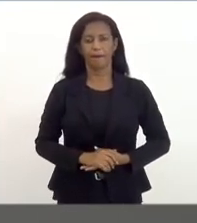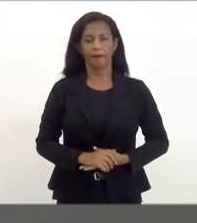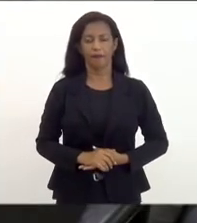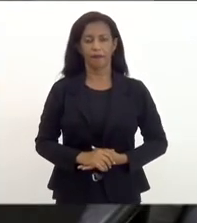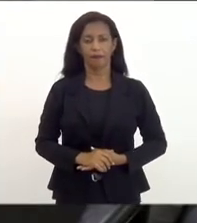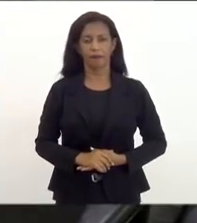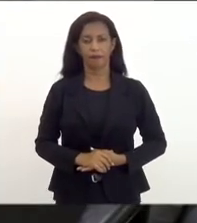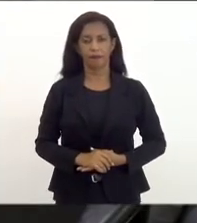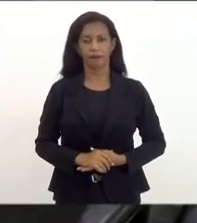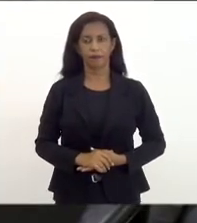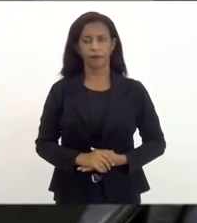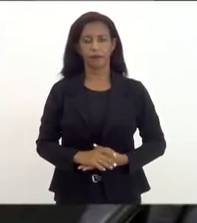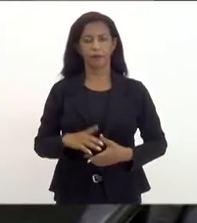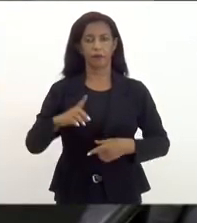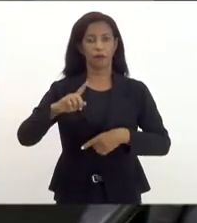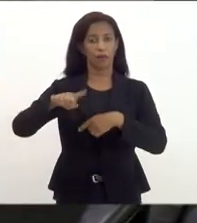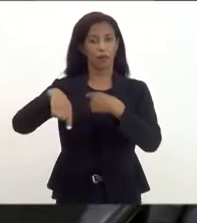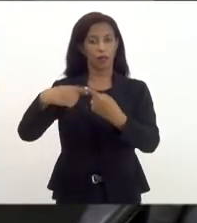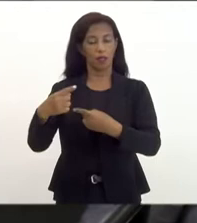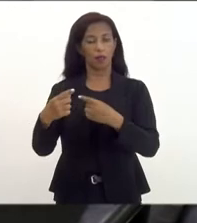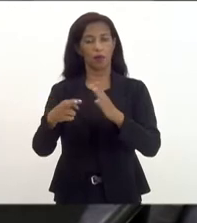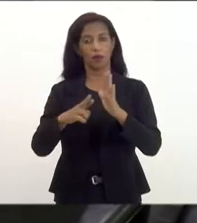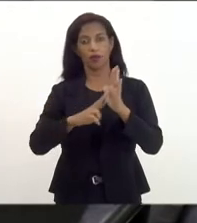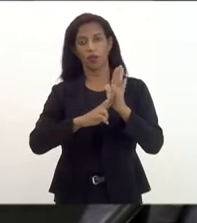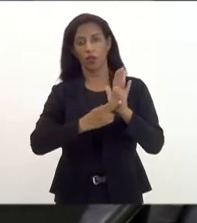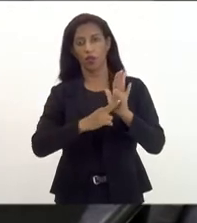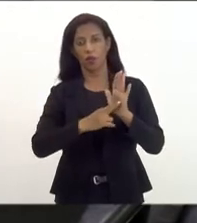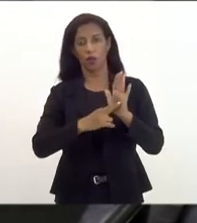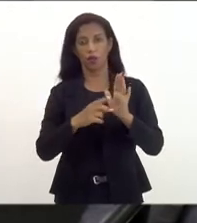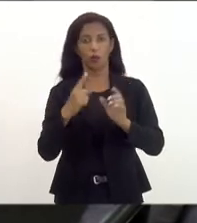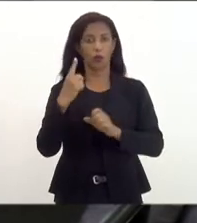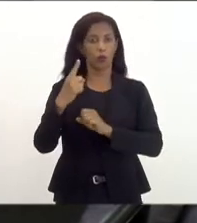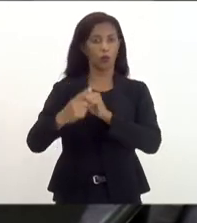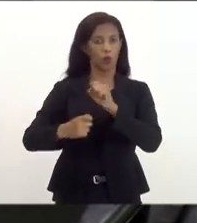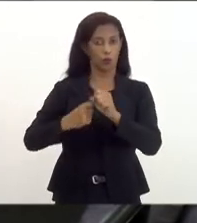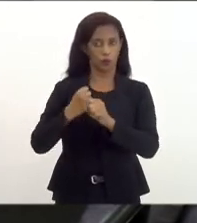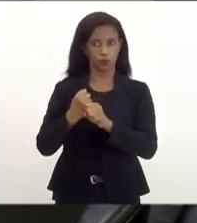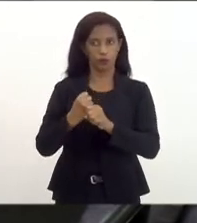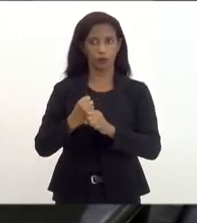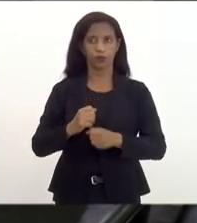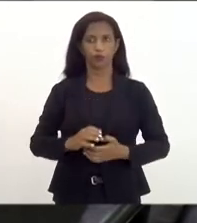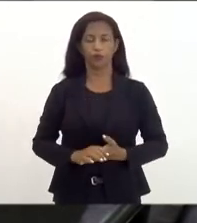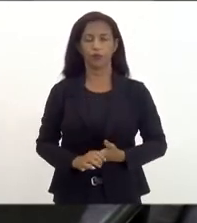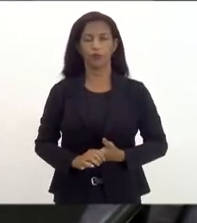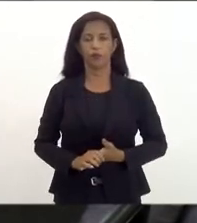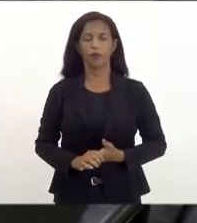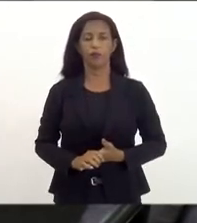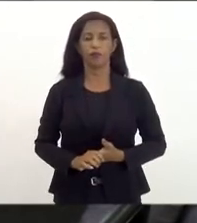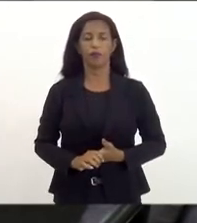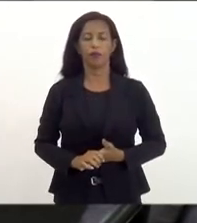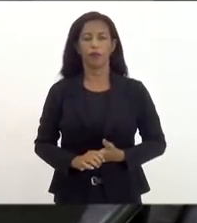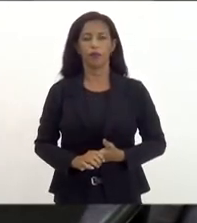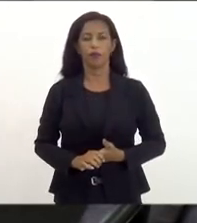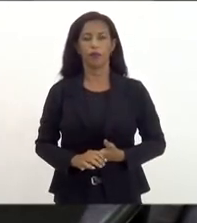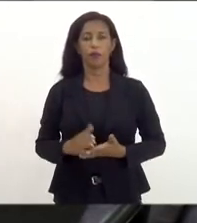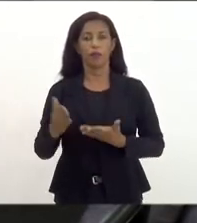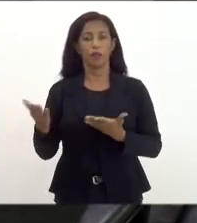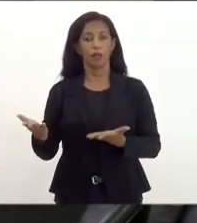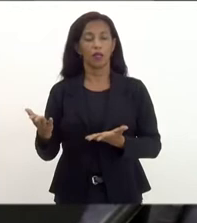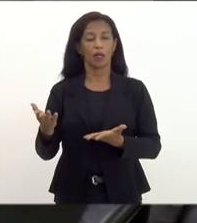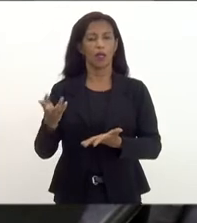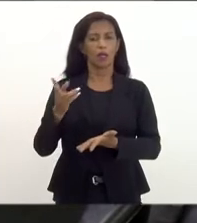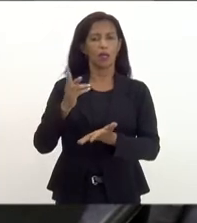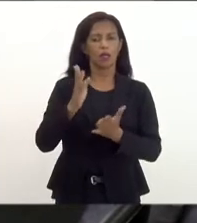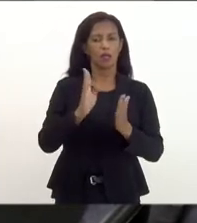e depois nós regulamentam o Executivo um ano depois E aí mas